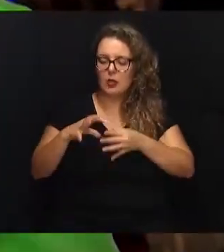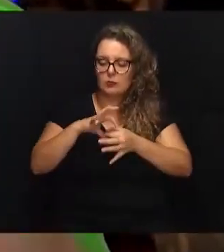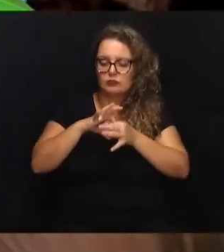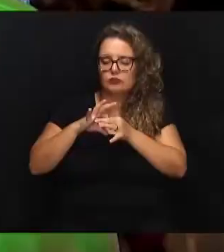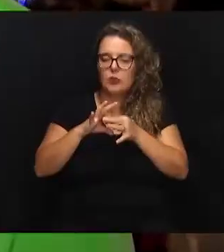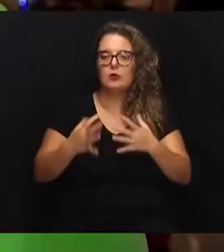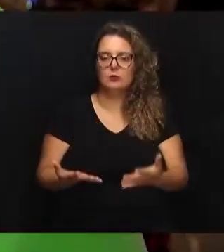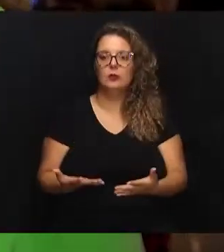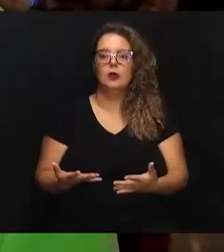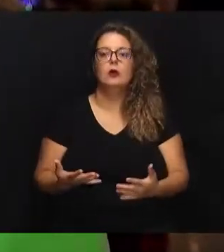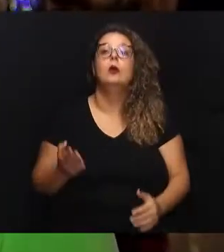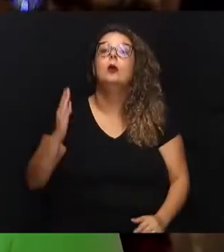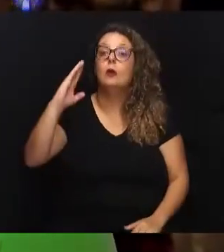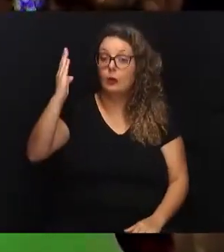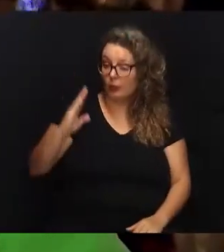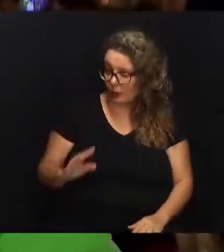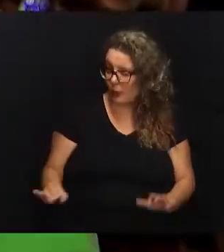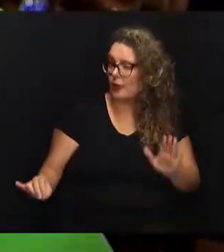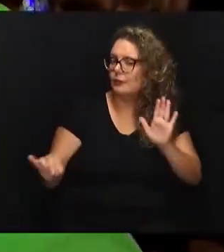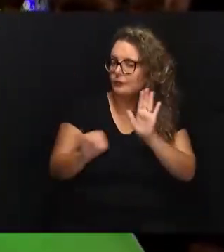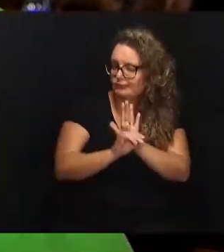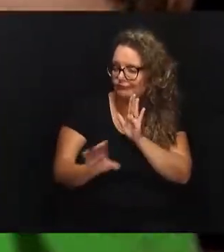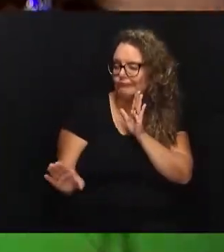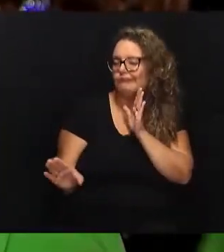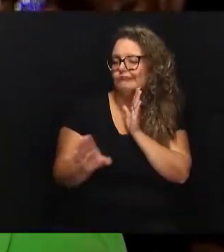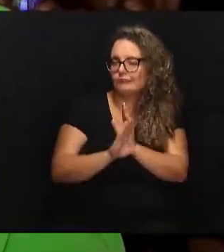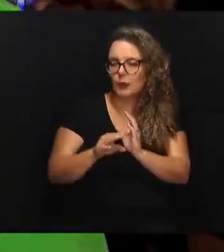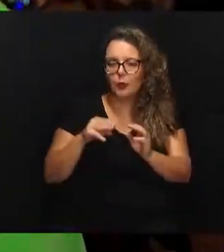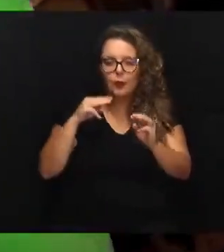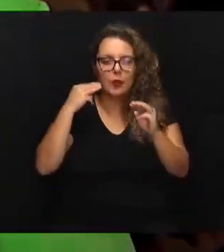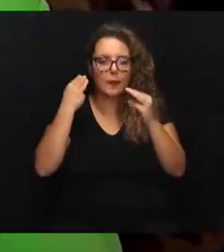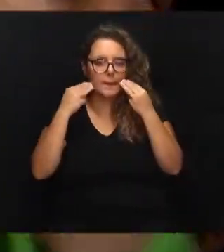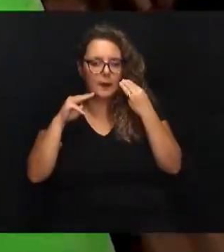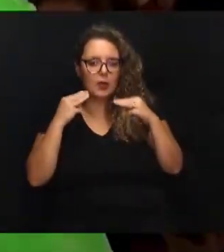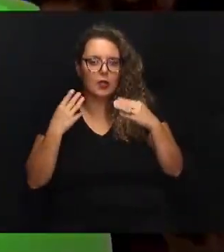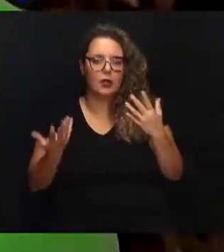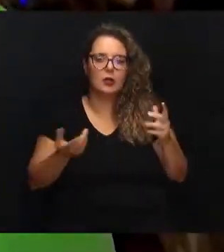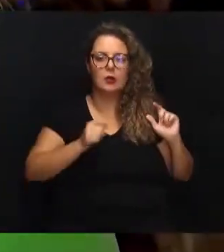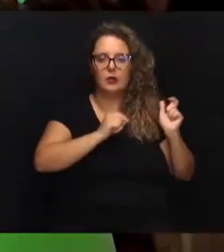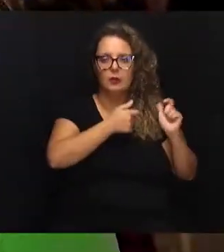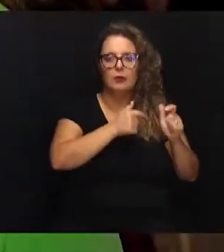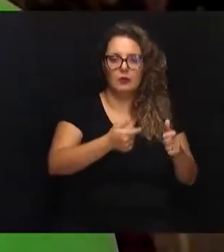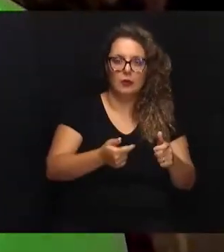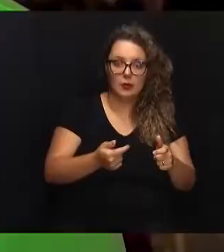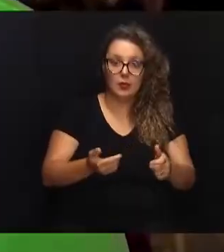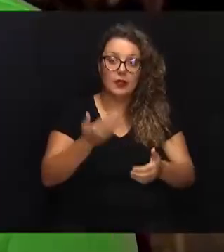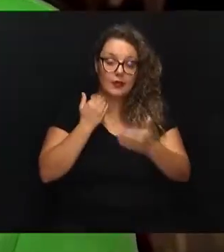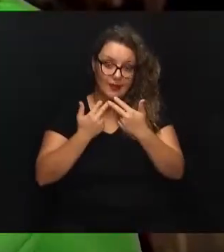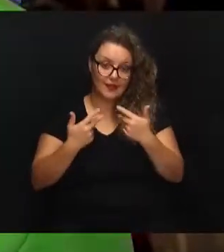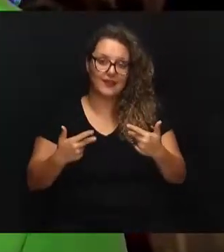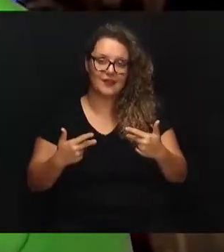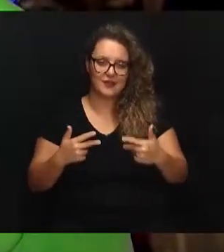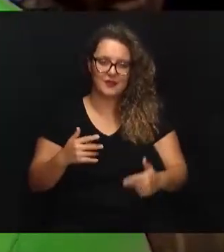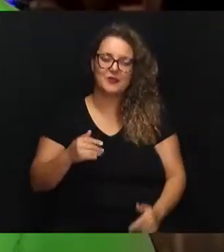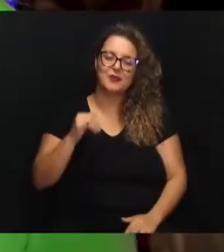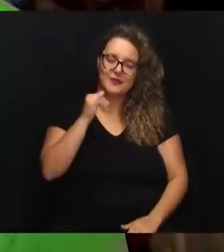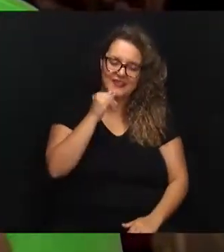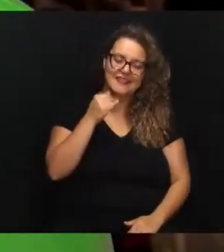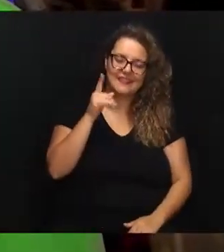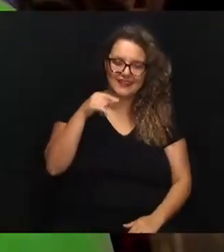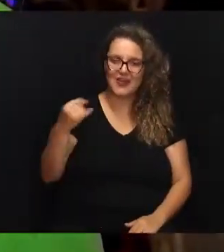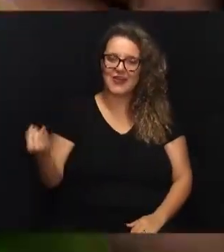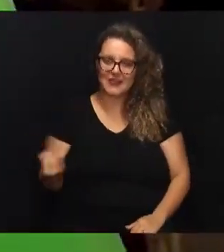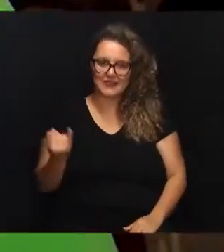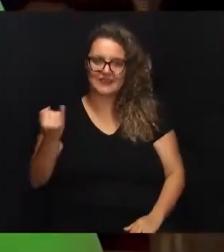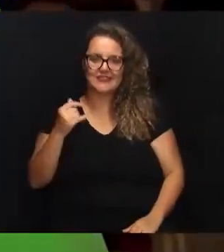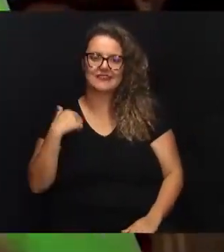O brasileiro tem muita identidade com a música, com a tradição e com a comida italiana. Então é muito importante